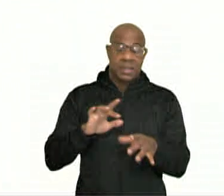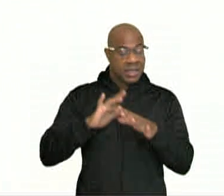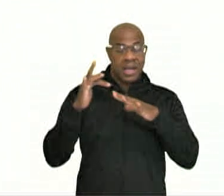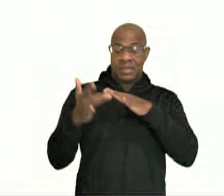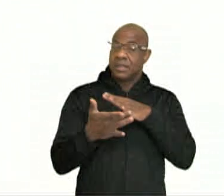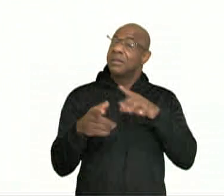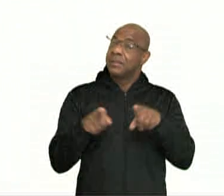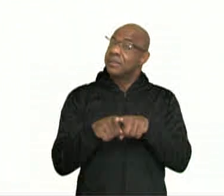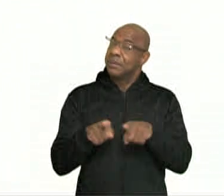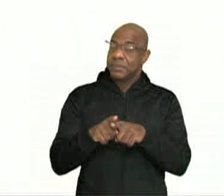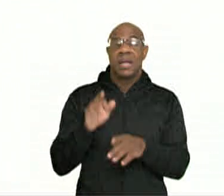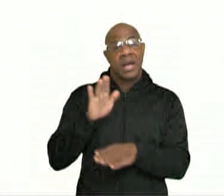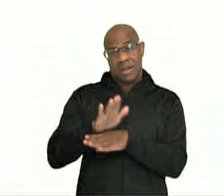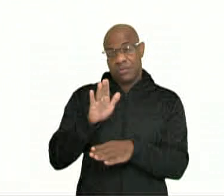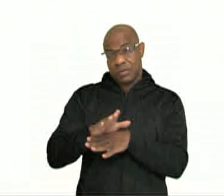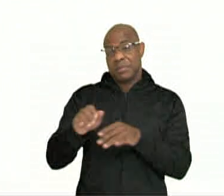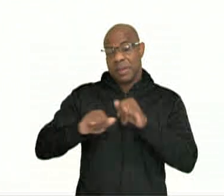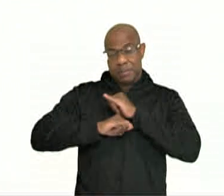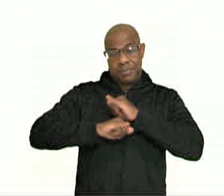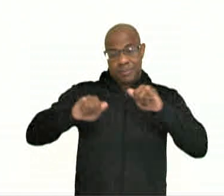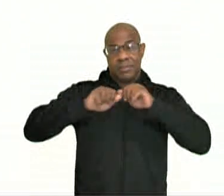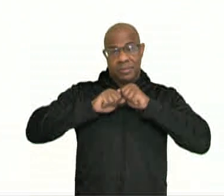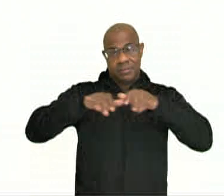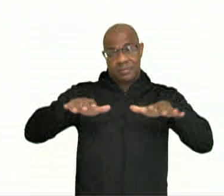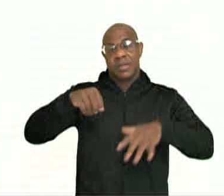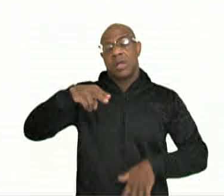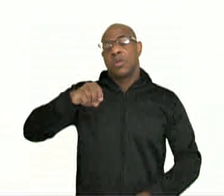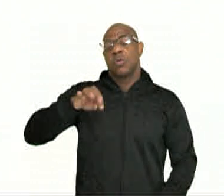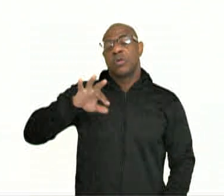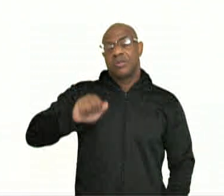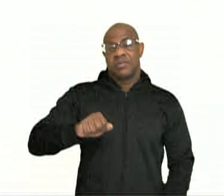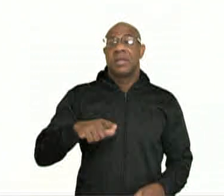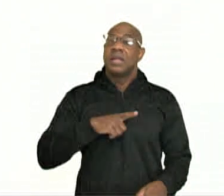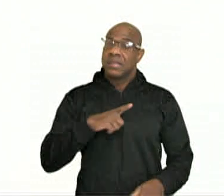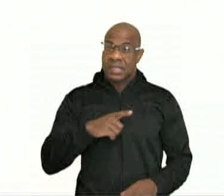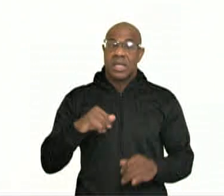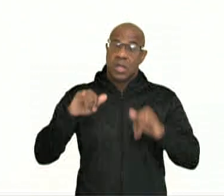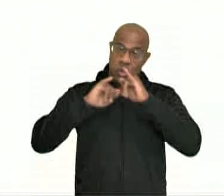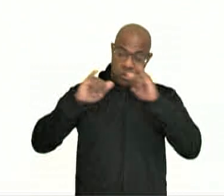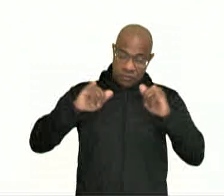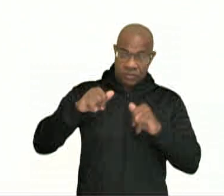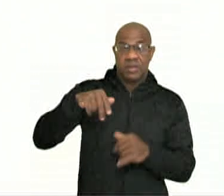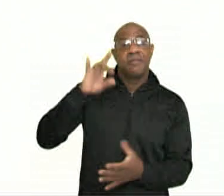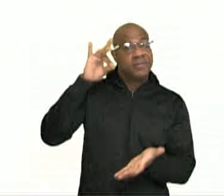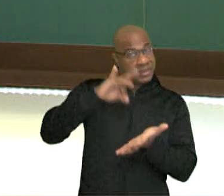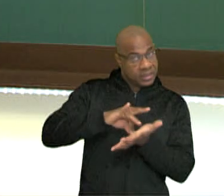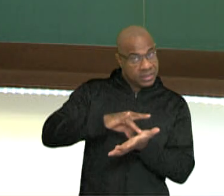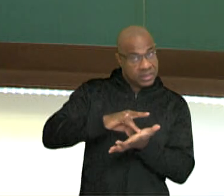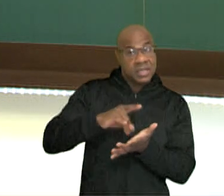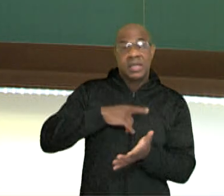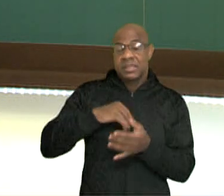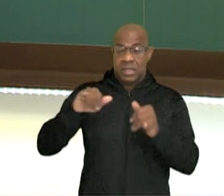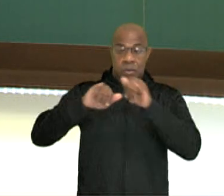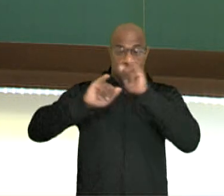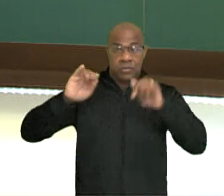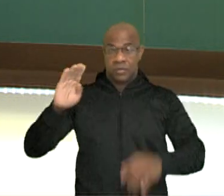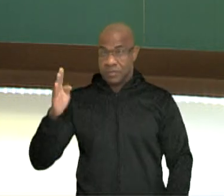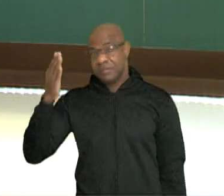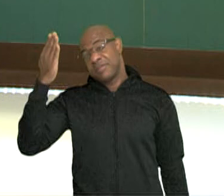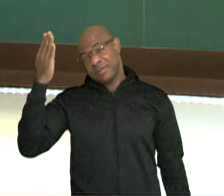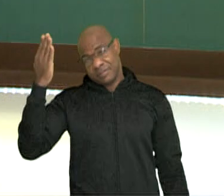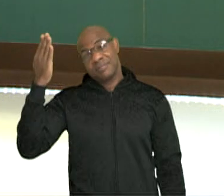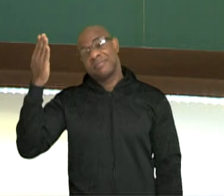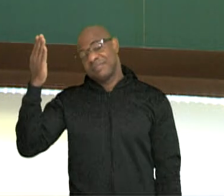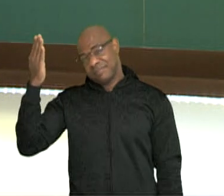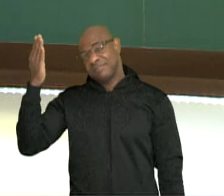para essa disseminação de notícias. Claro, temos notícias reais, verdadeiras, mas também, infelizmente, nós temos também as